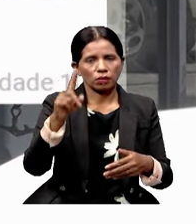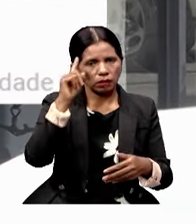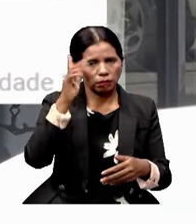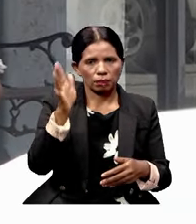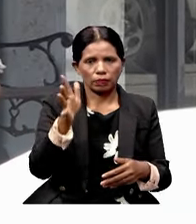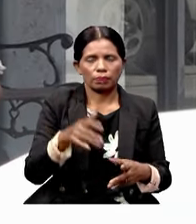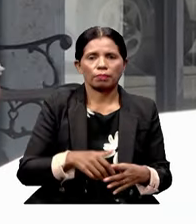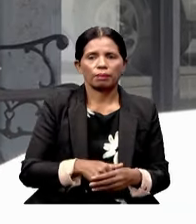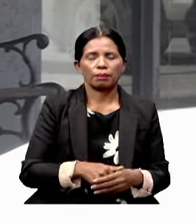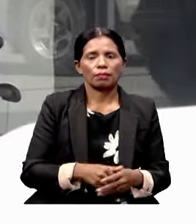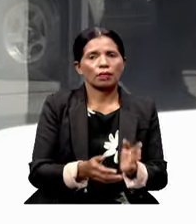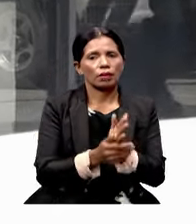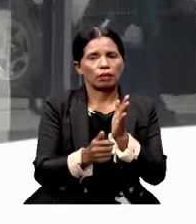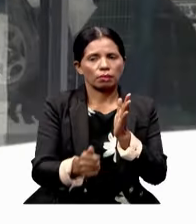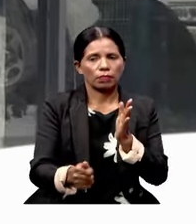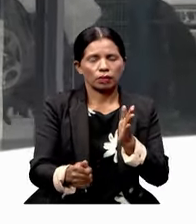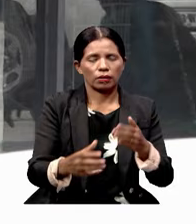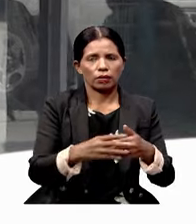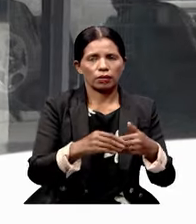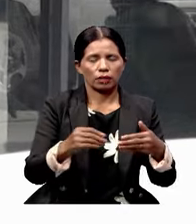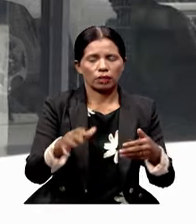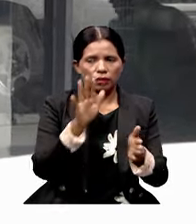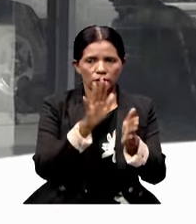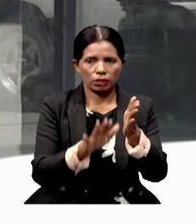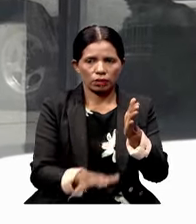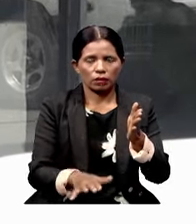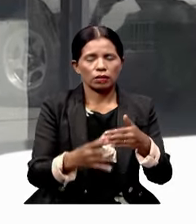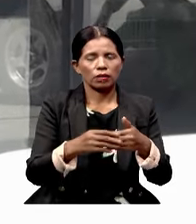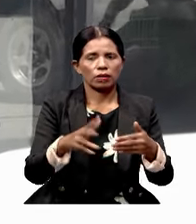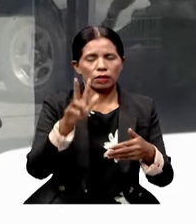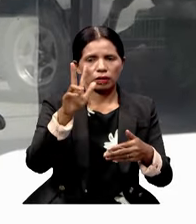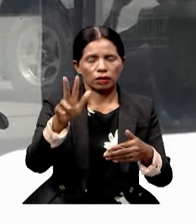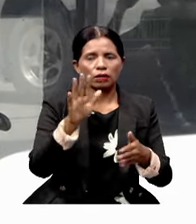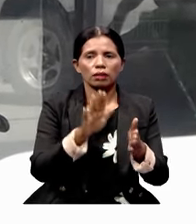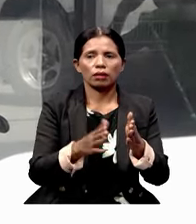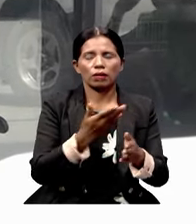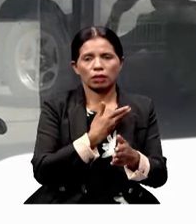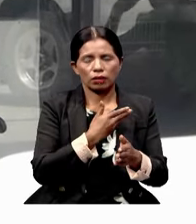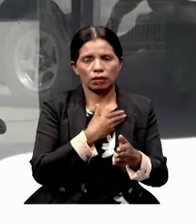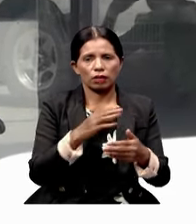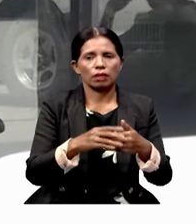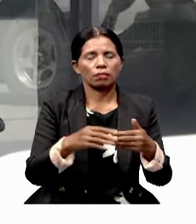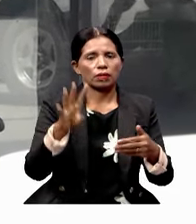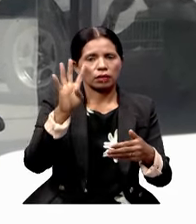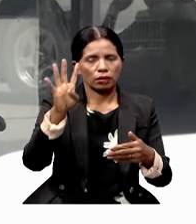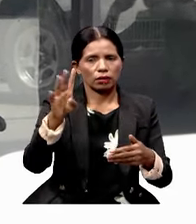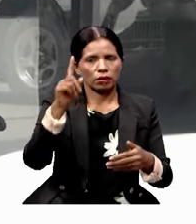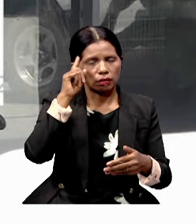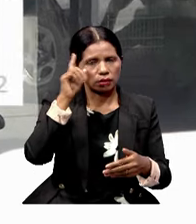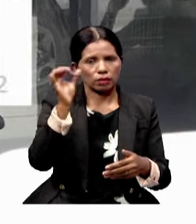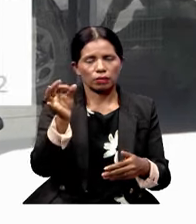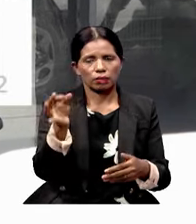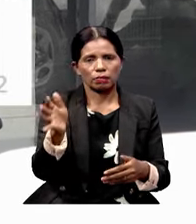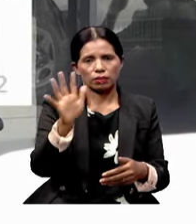nulu. Mina sona litru rua folin kik liu mak dolar tolu no folin as liu mak dolar hat centavus sianu